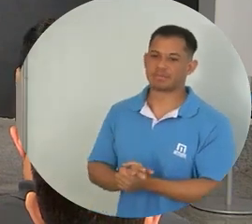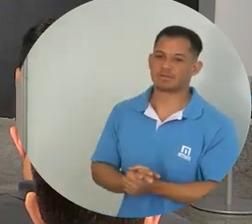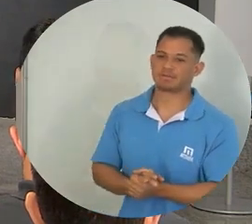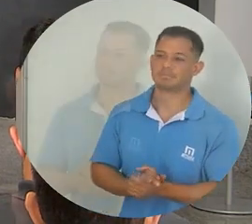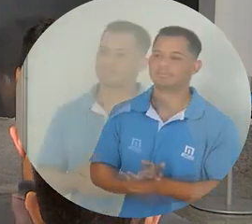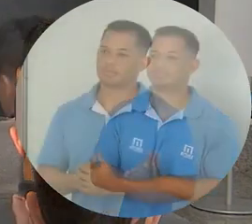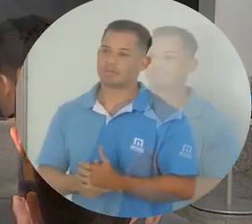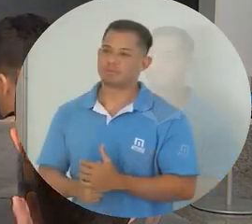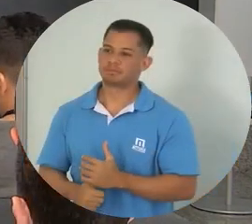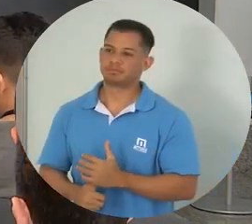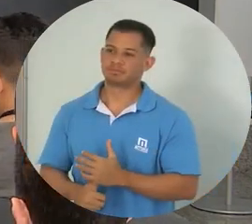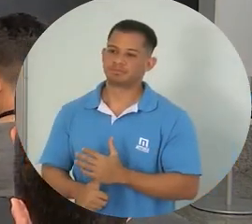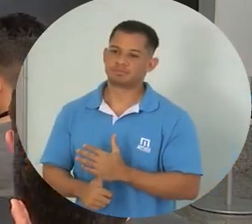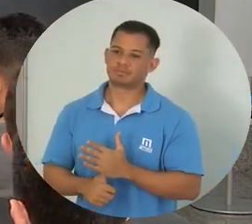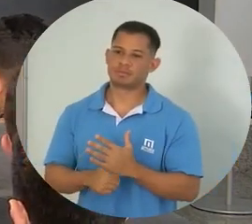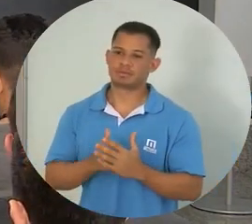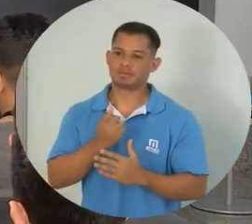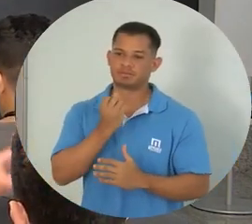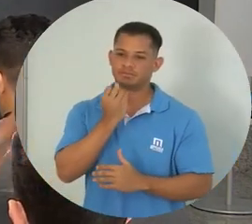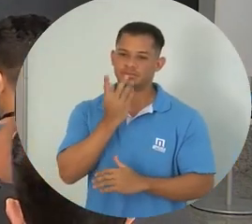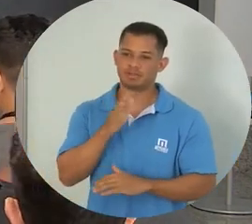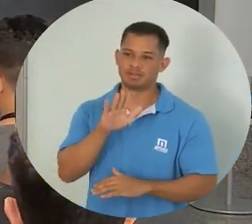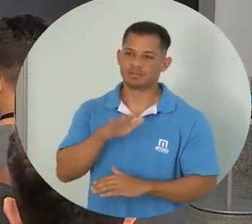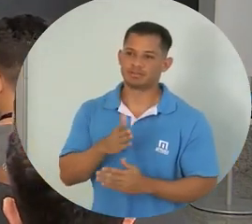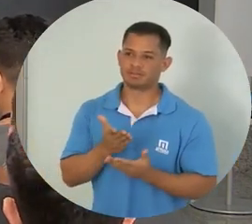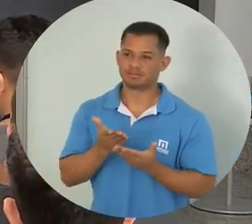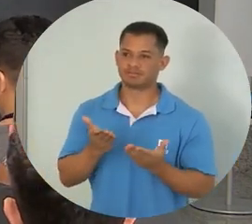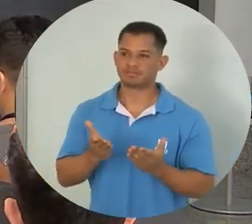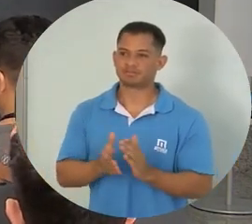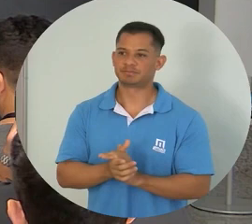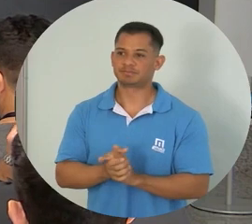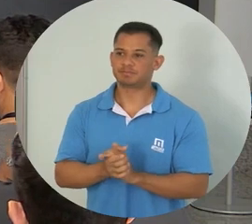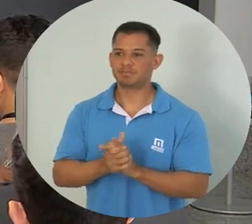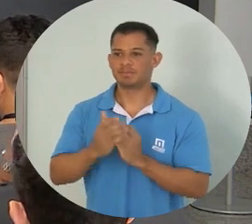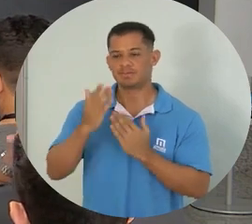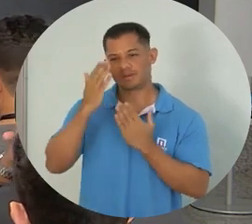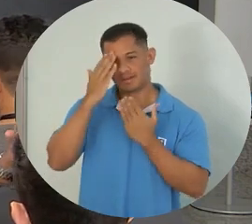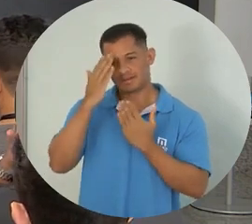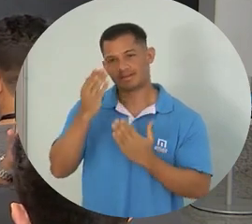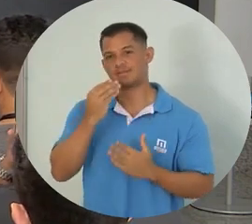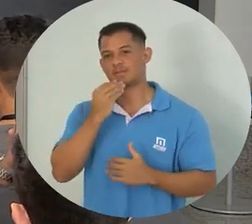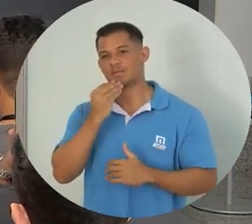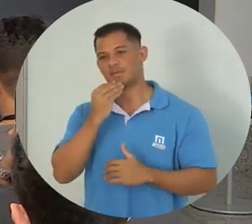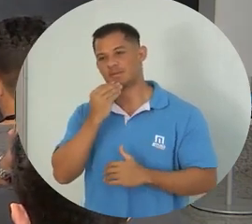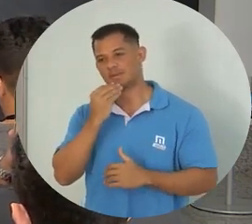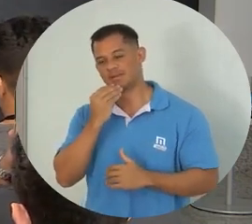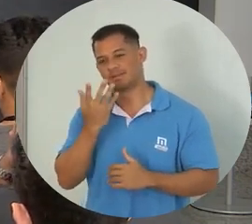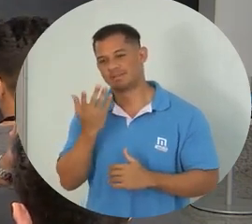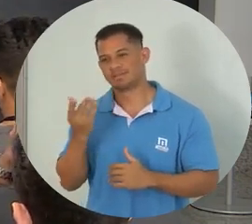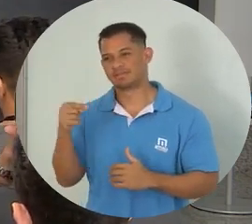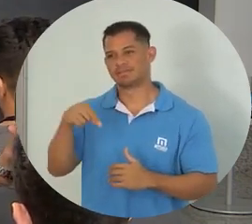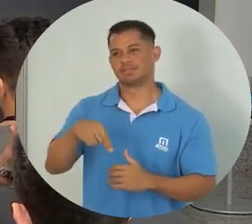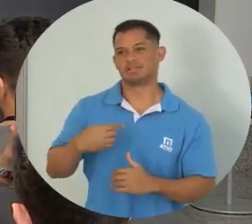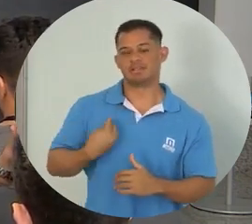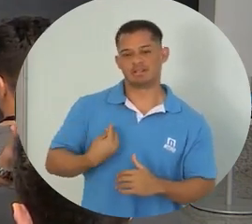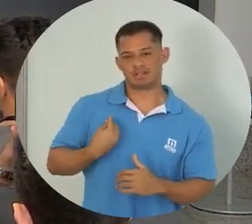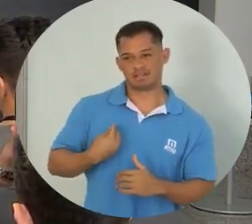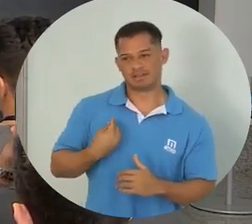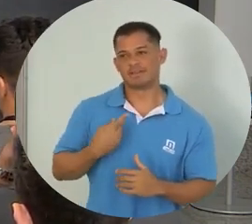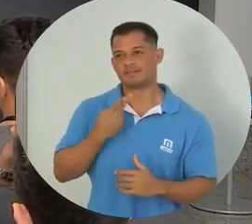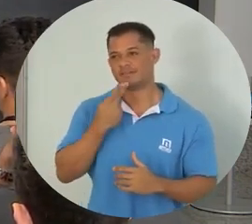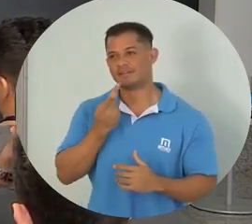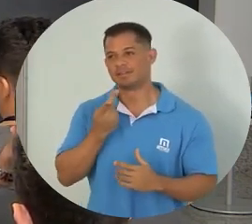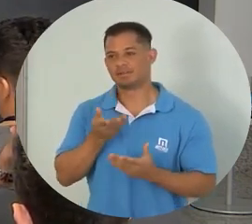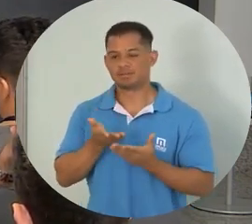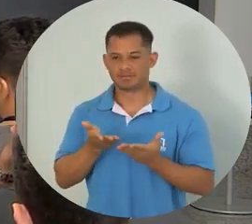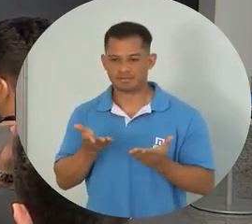obra. Tá? Boa tarde a todos. Eu agradeço aí a oportunidade de estarmos aqui falando para